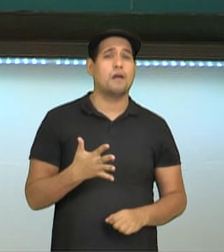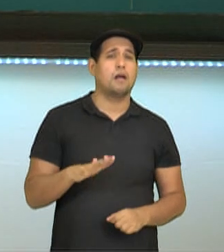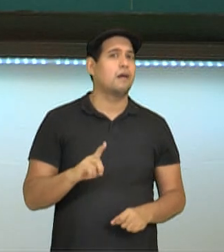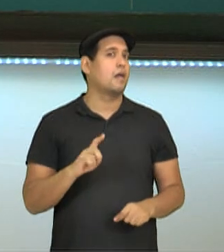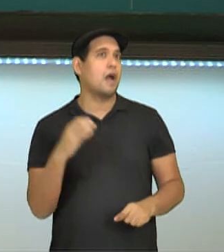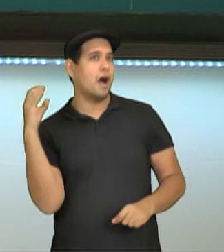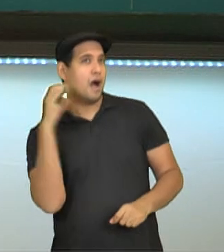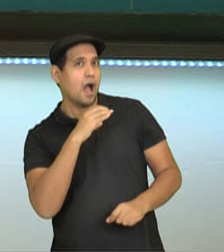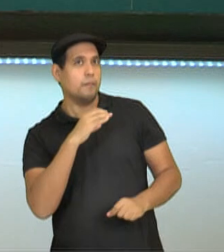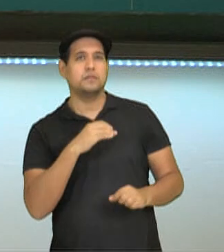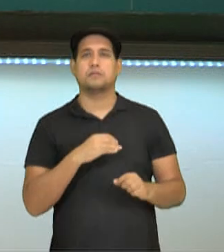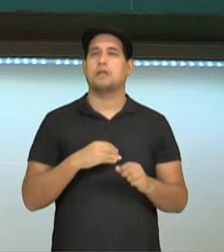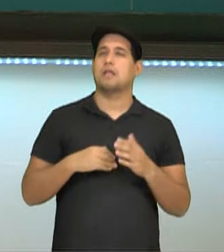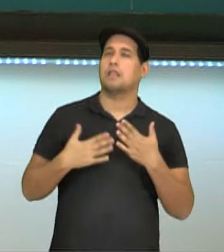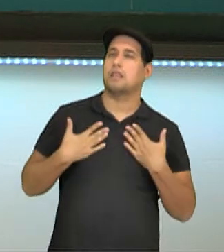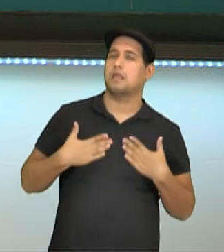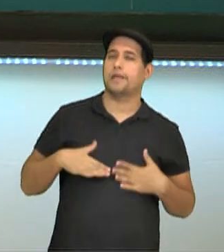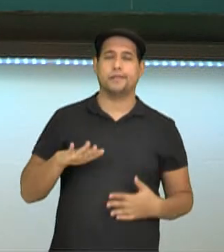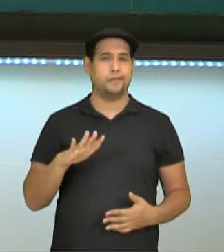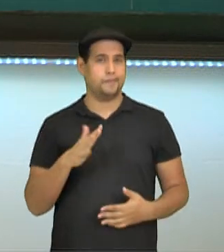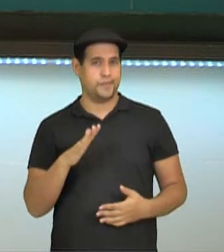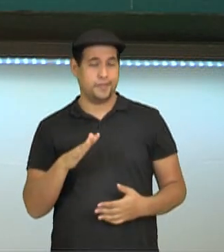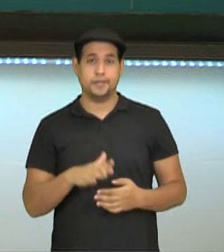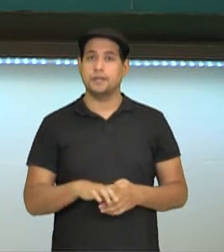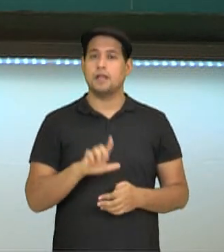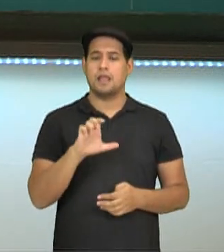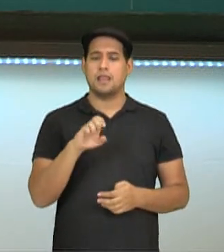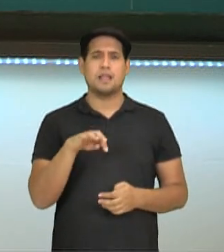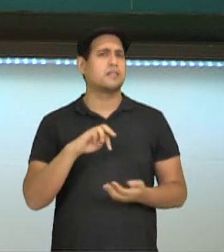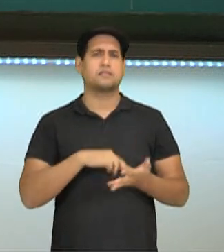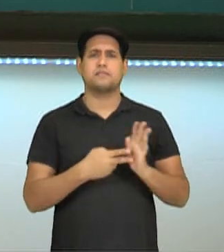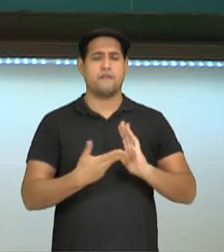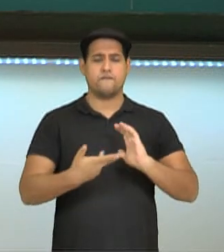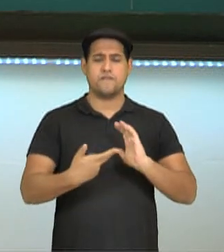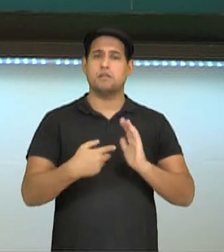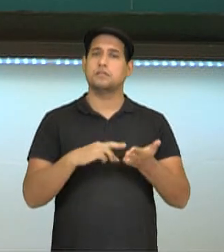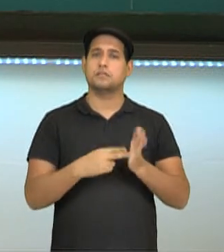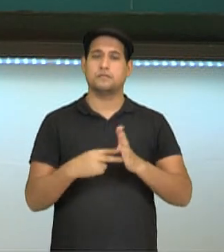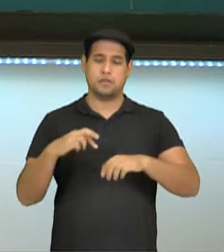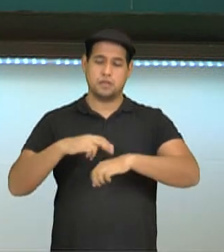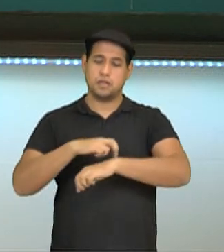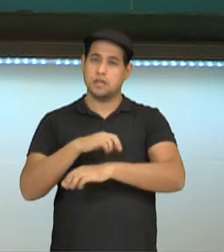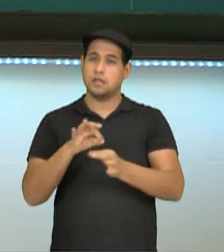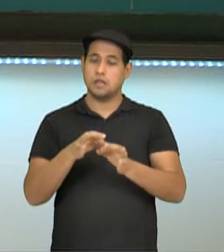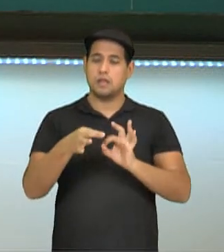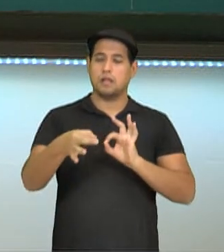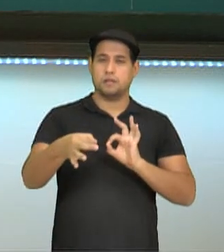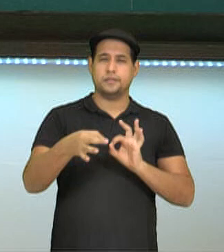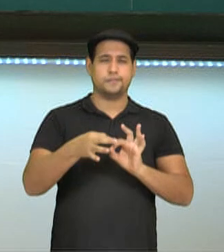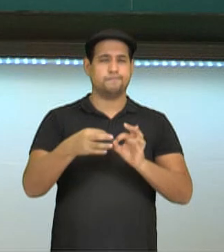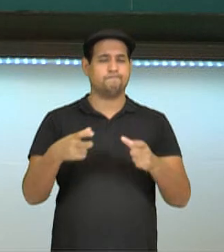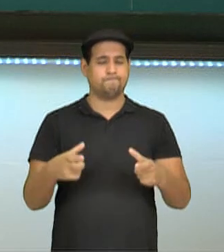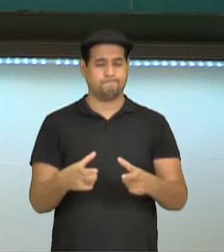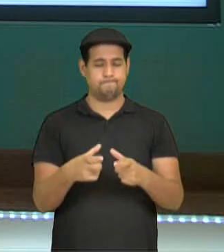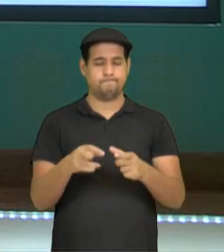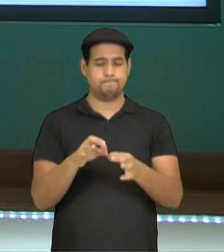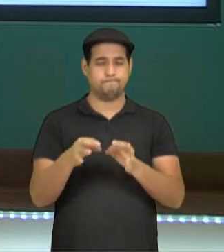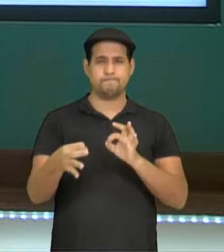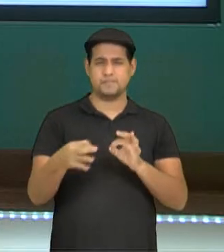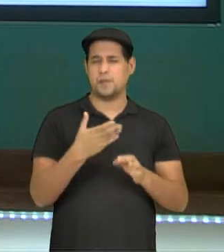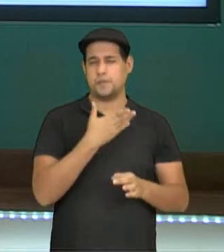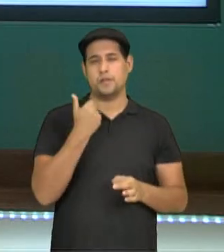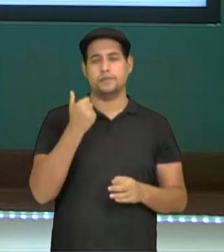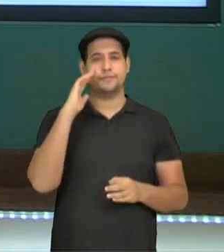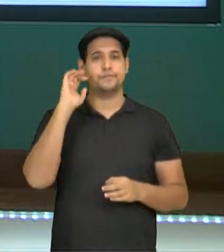tão rápidas e não tão lentas. Lentas, que eu digo, não é em velocidade, tá? É distância. Menor distância, né? Vamos usar assim que